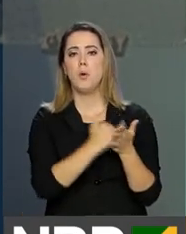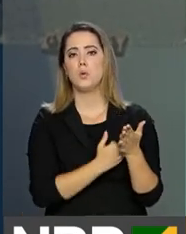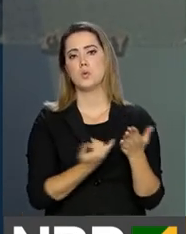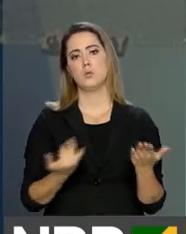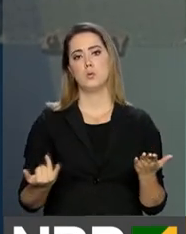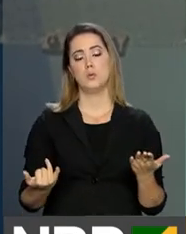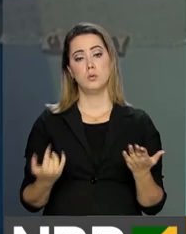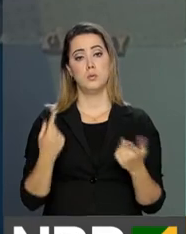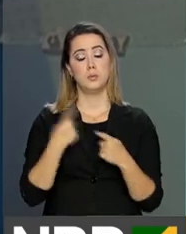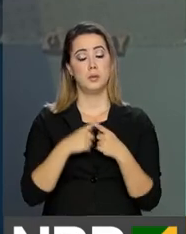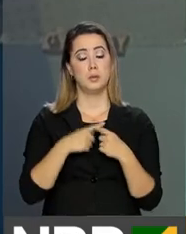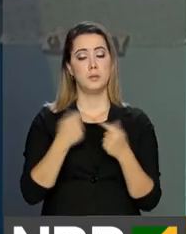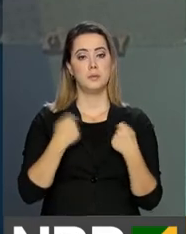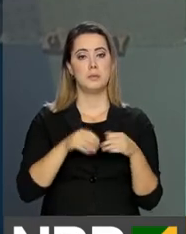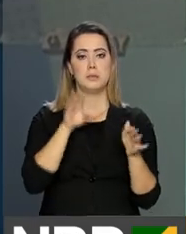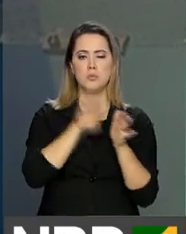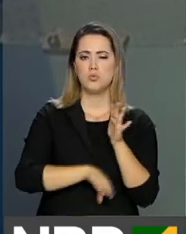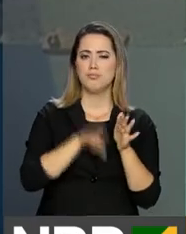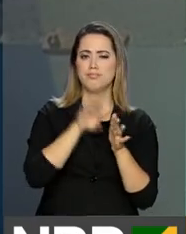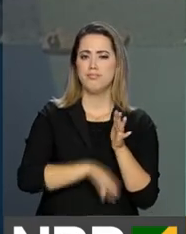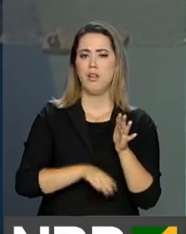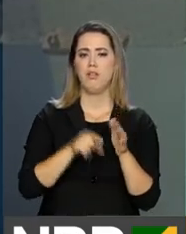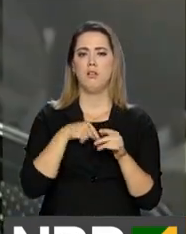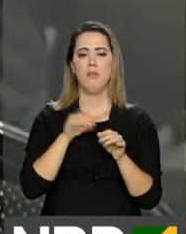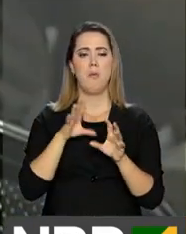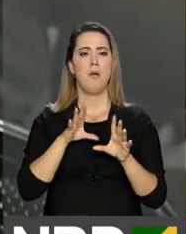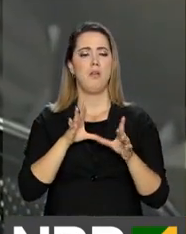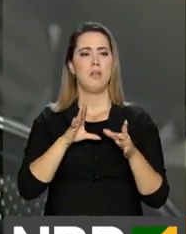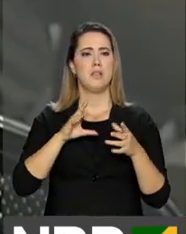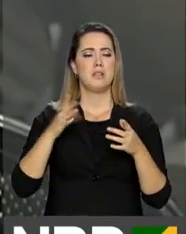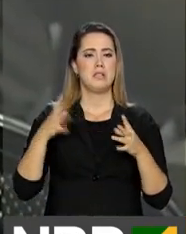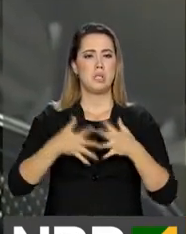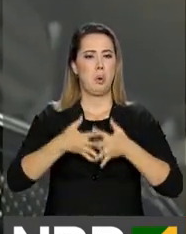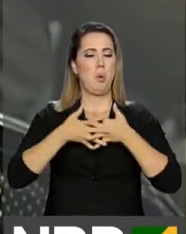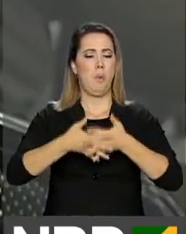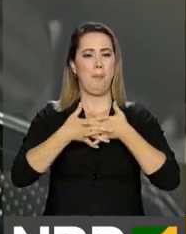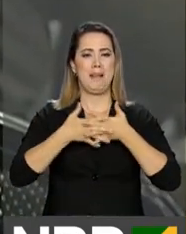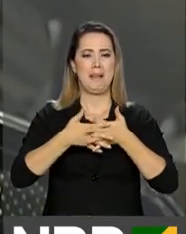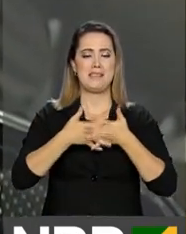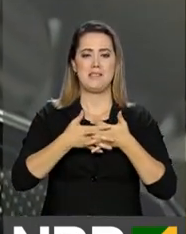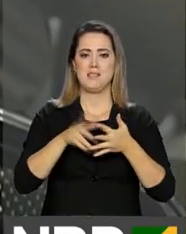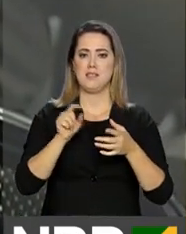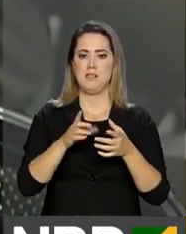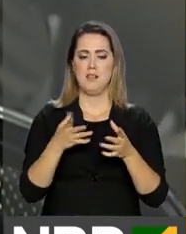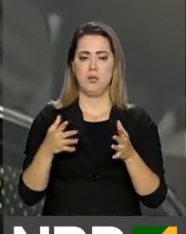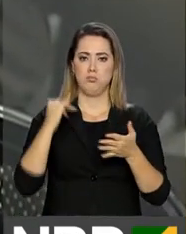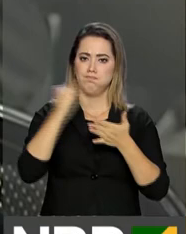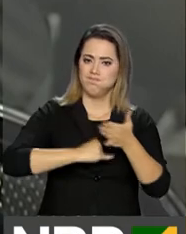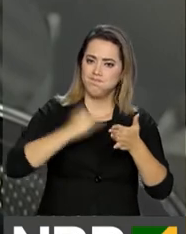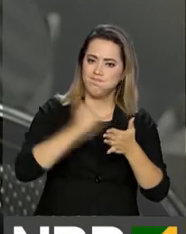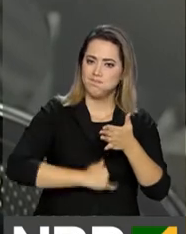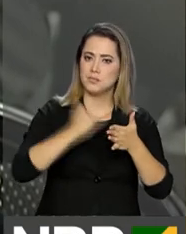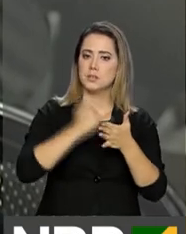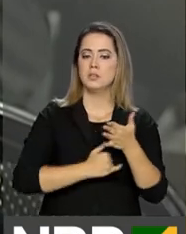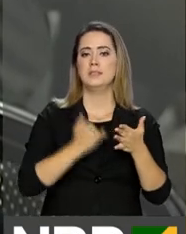precisamos também eliminar esse cipoal tributário que causa os maiores embaraços